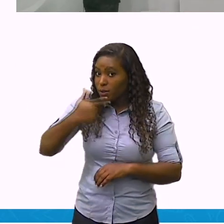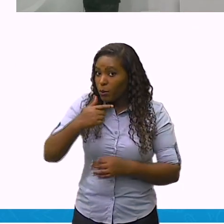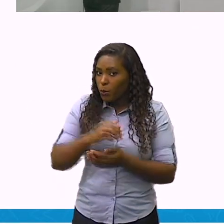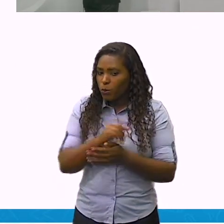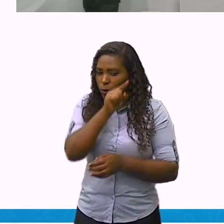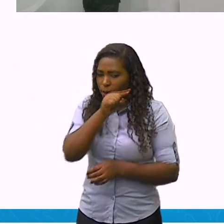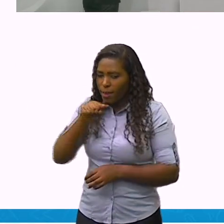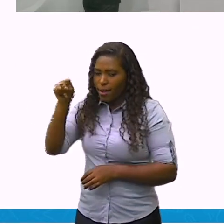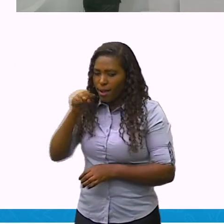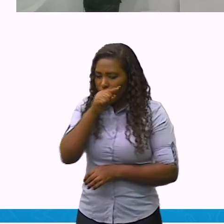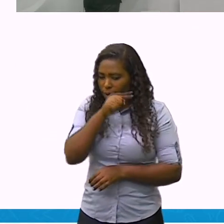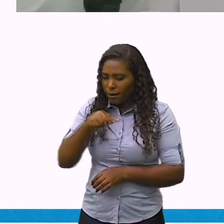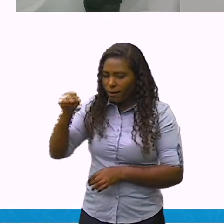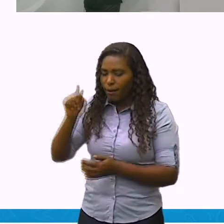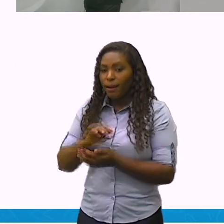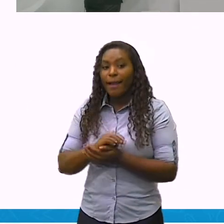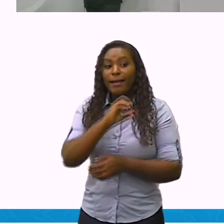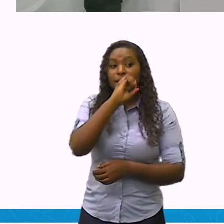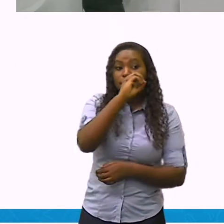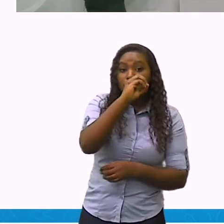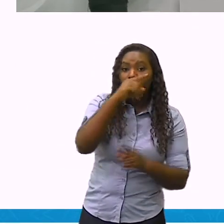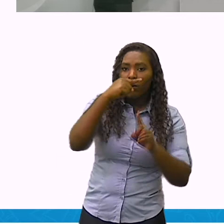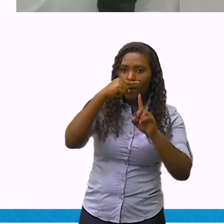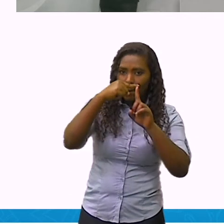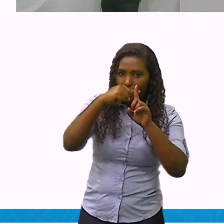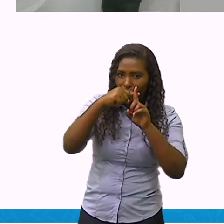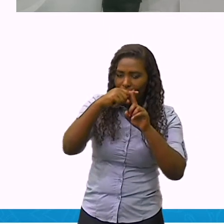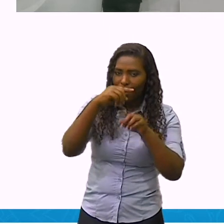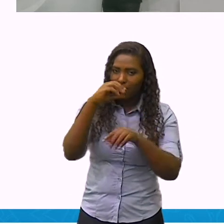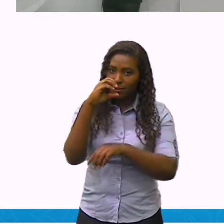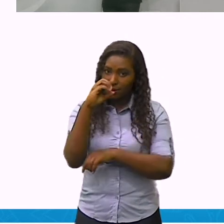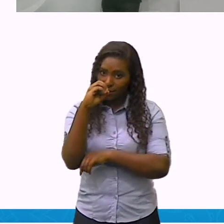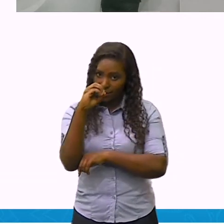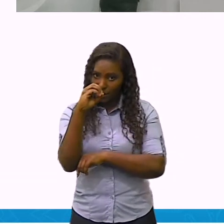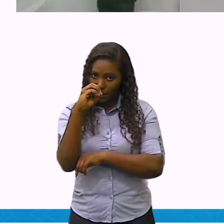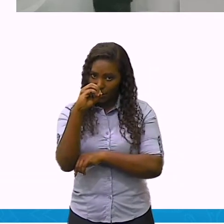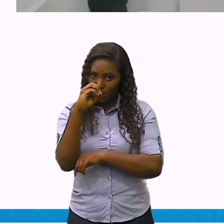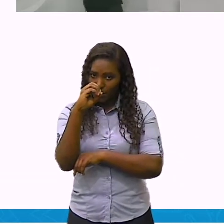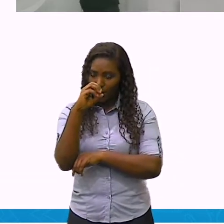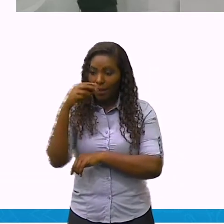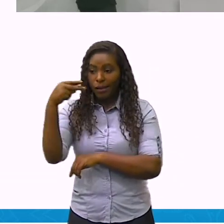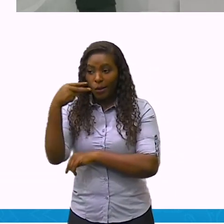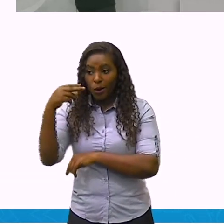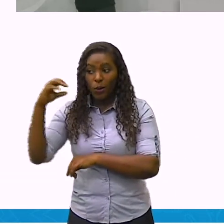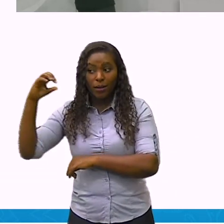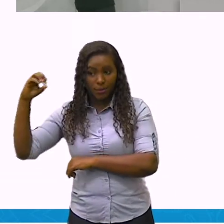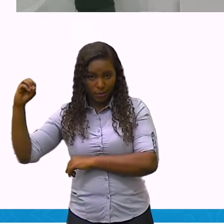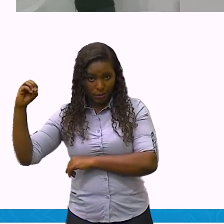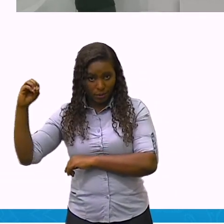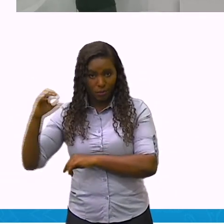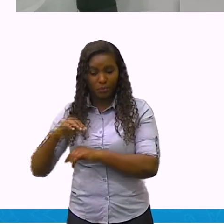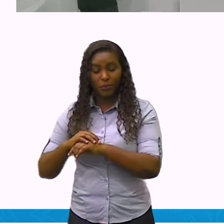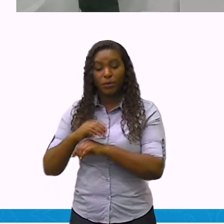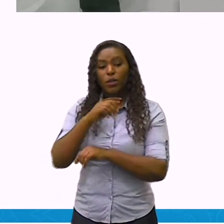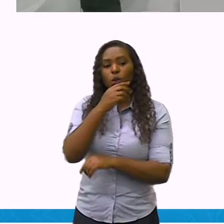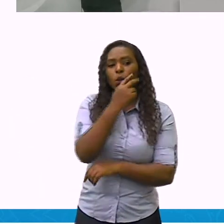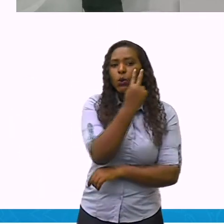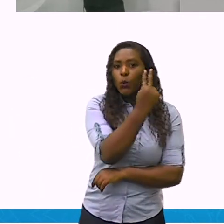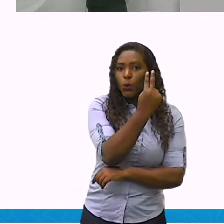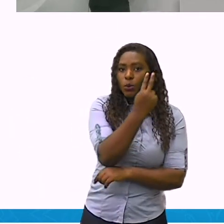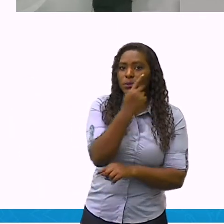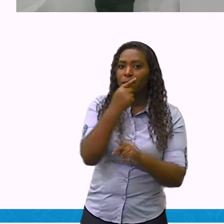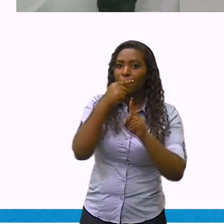0 mais 0, eu vou ter 0. 2